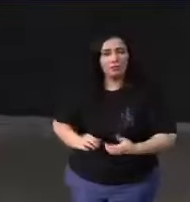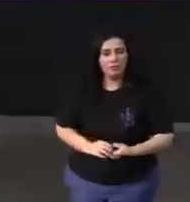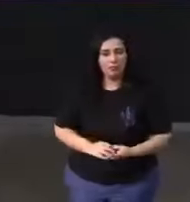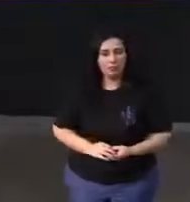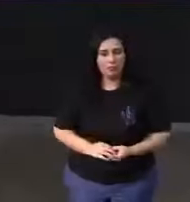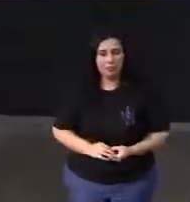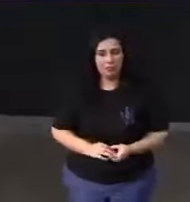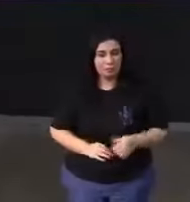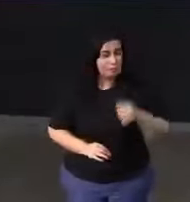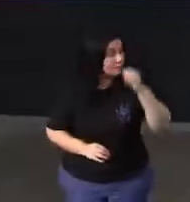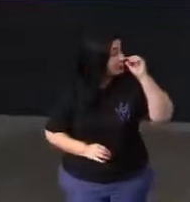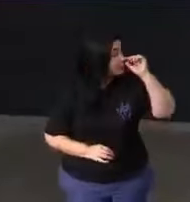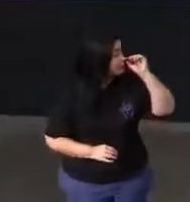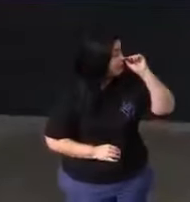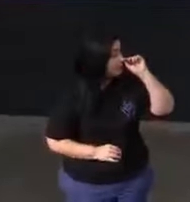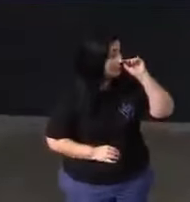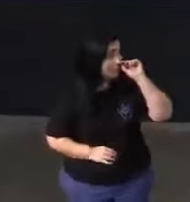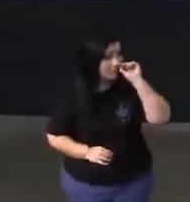justificar.